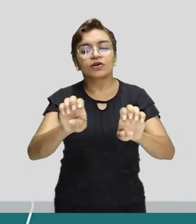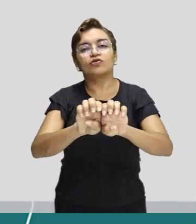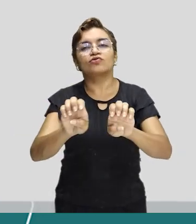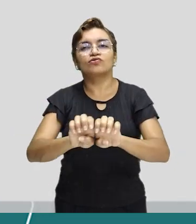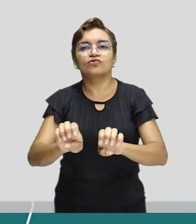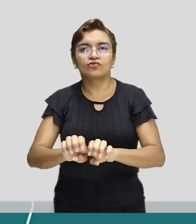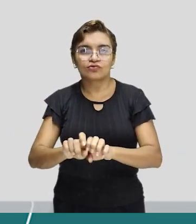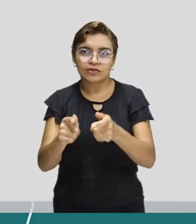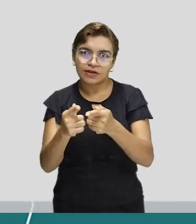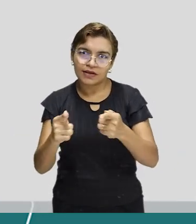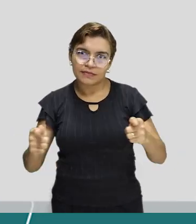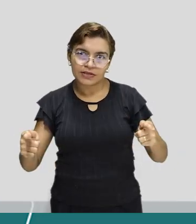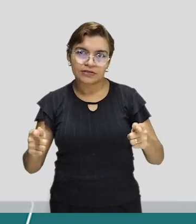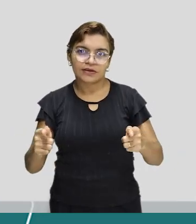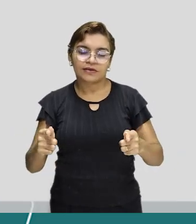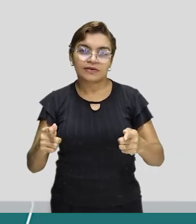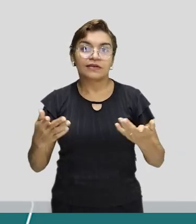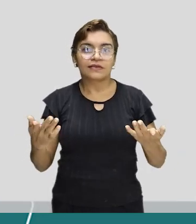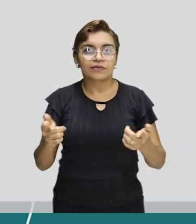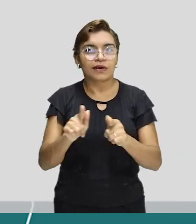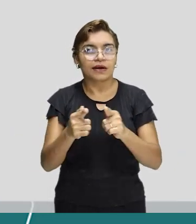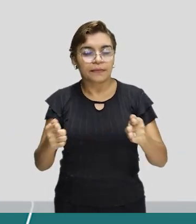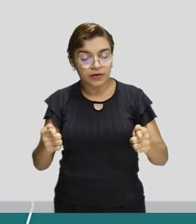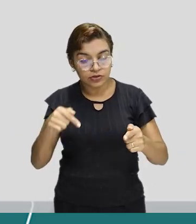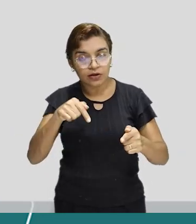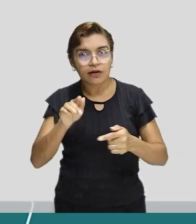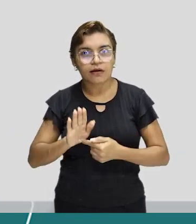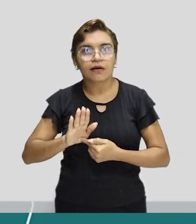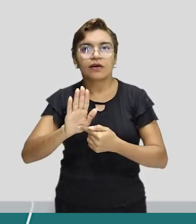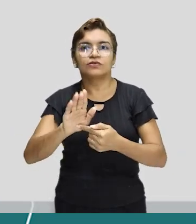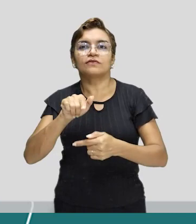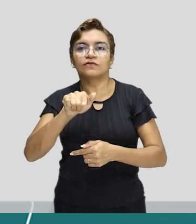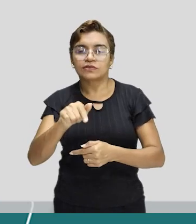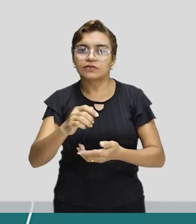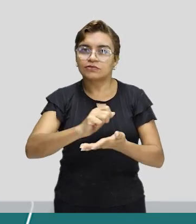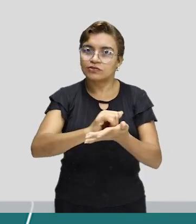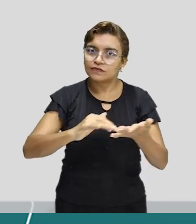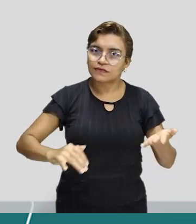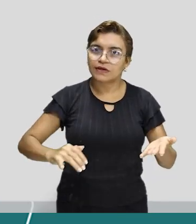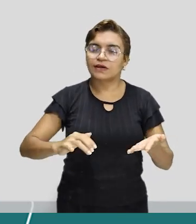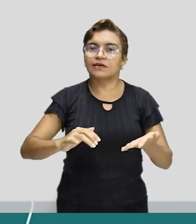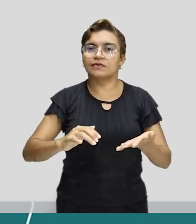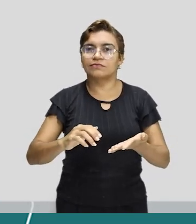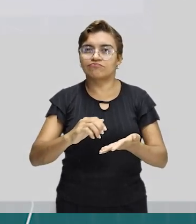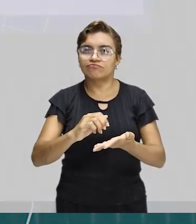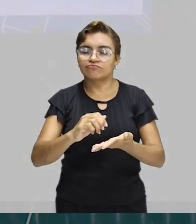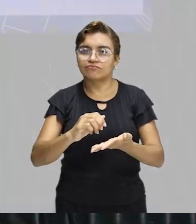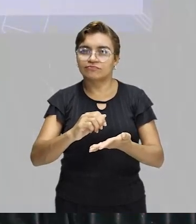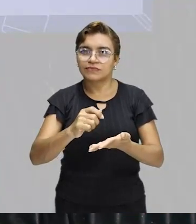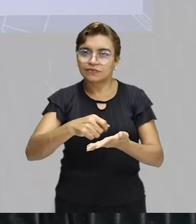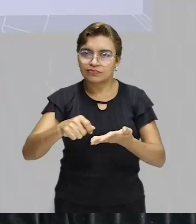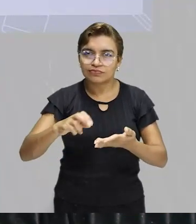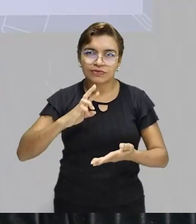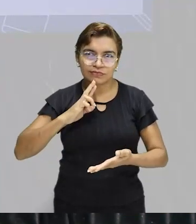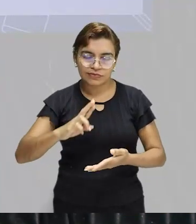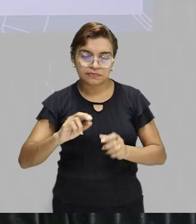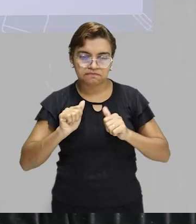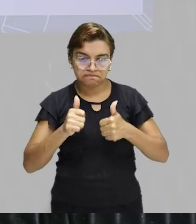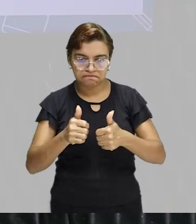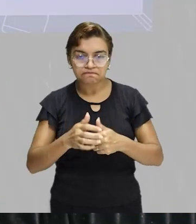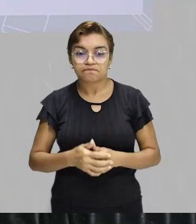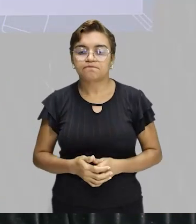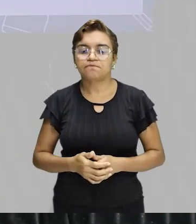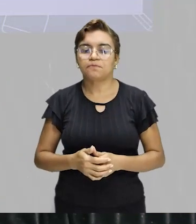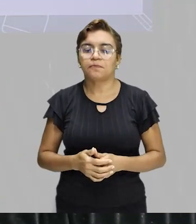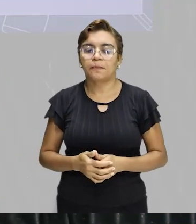estrutura gramatical. E é assim que a gramática pode te ajudar lá na frente, com os exercícios, com uma interpretação textual. Does